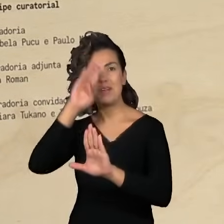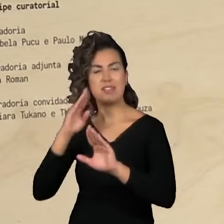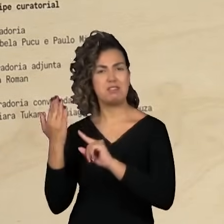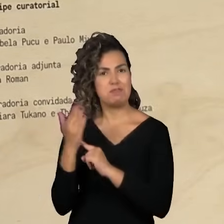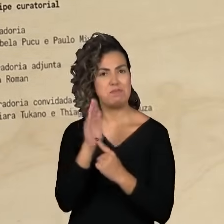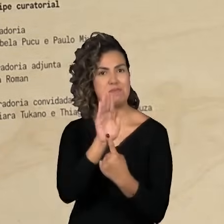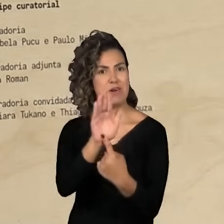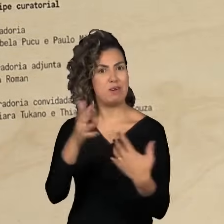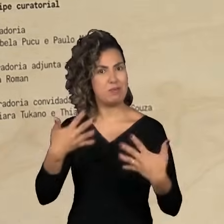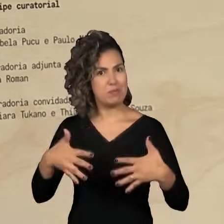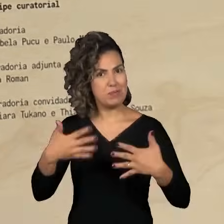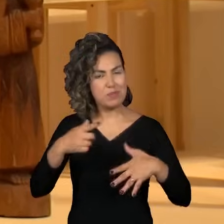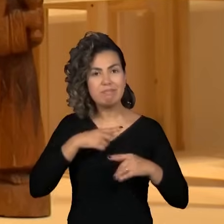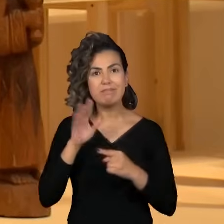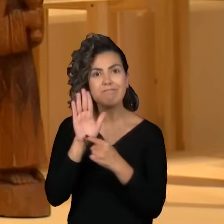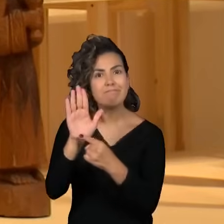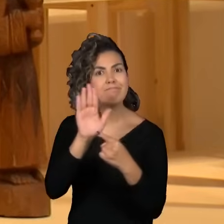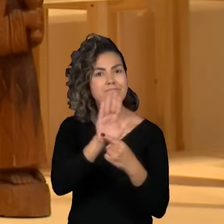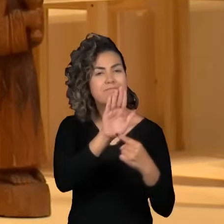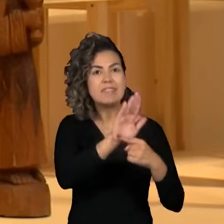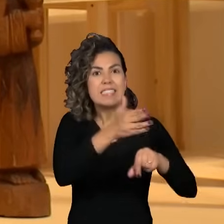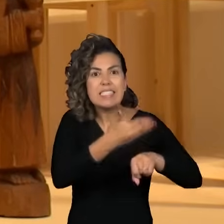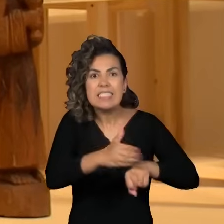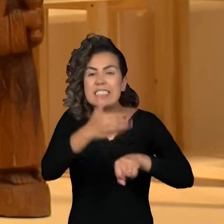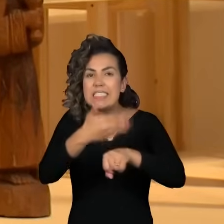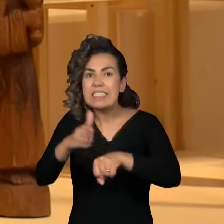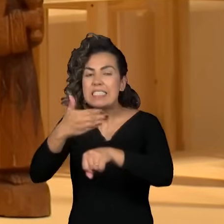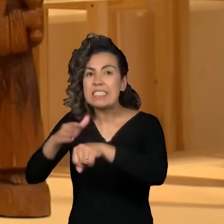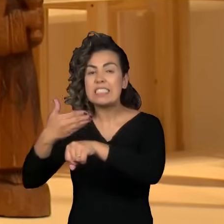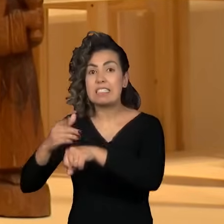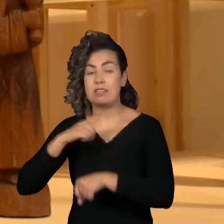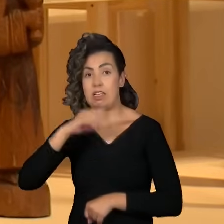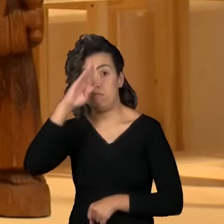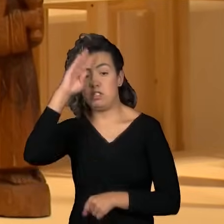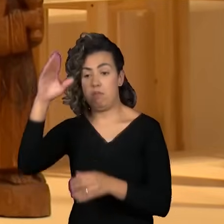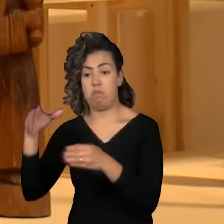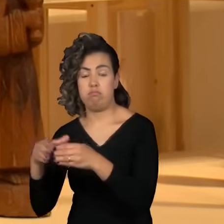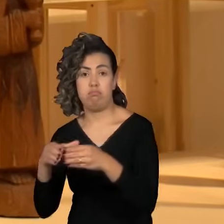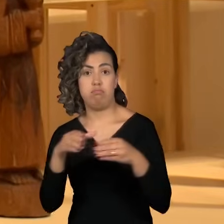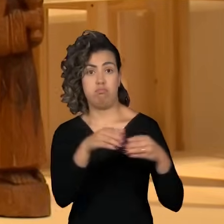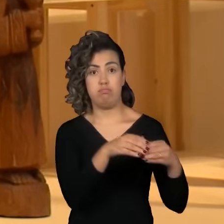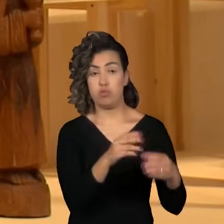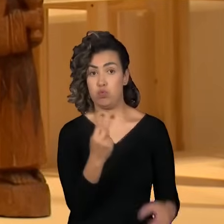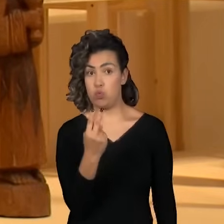Ensaios para o Museu das Origens se desdobra em 2 espaços da cidade de São